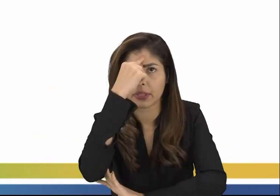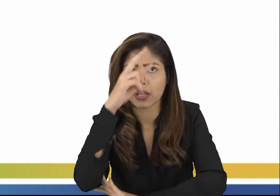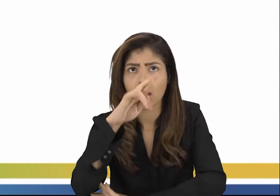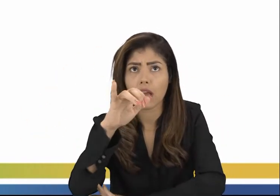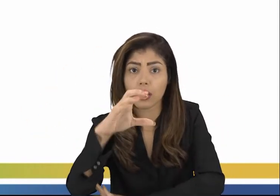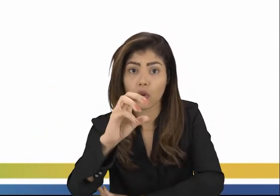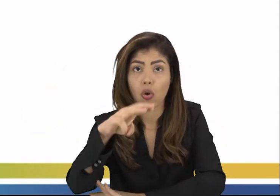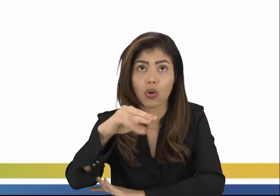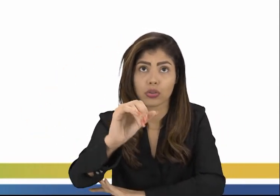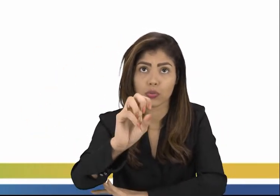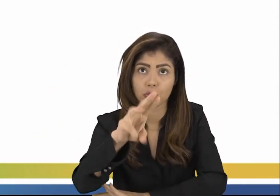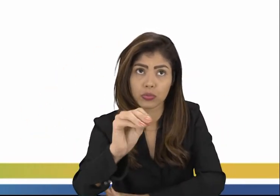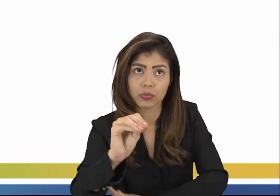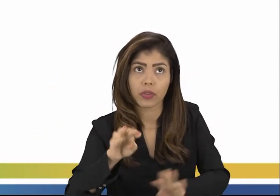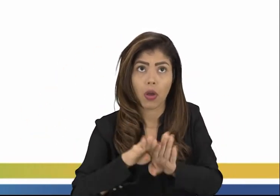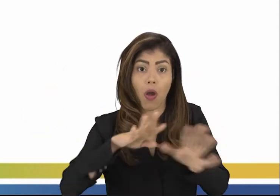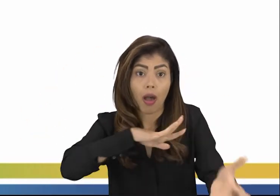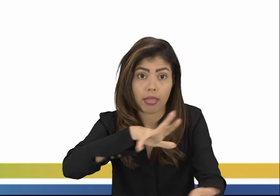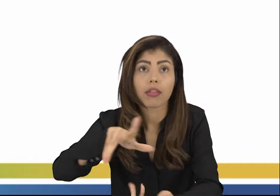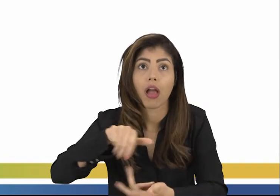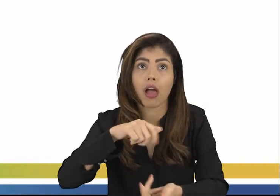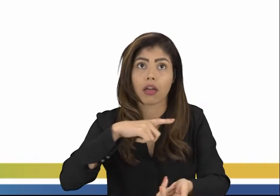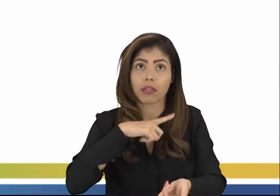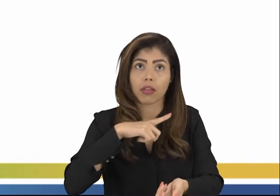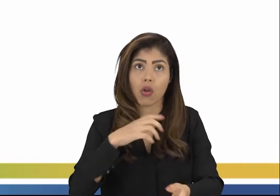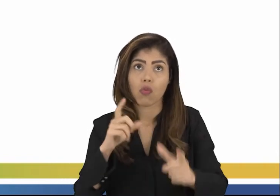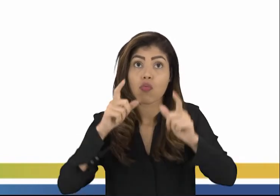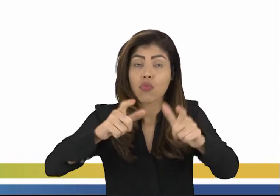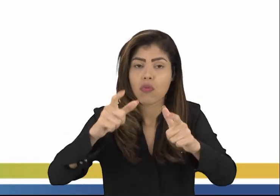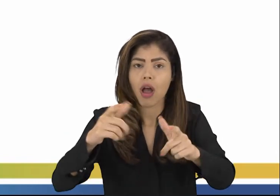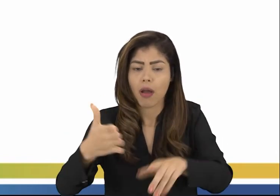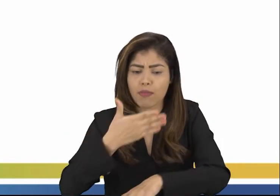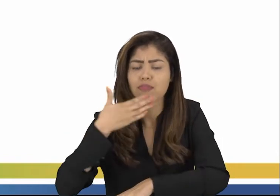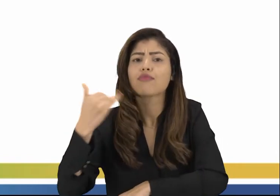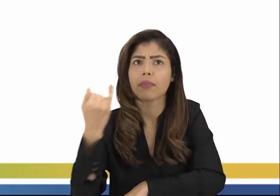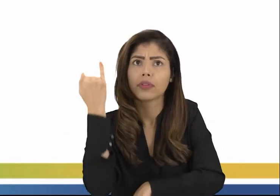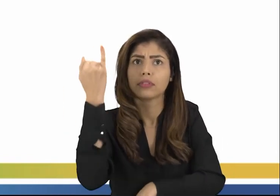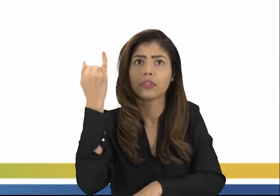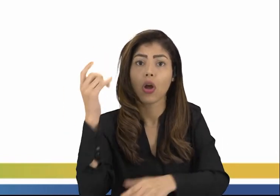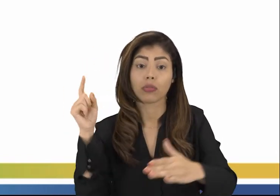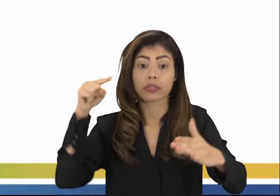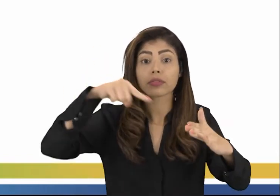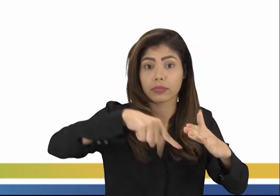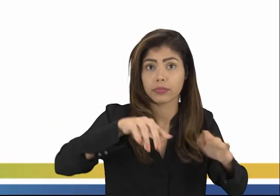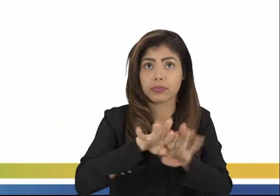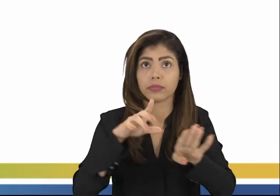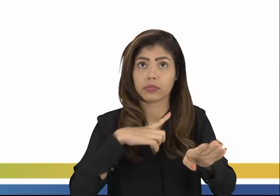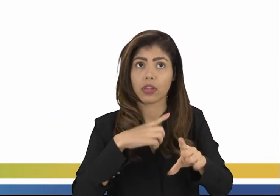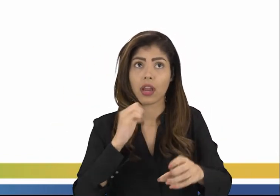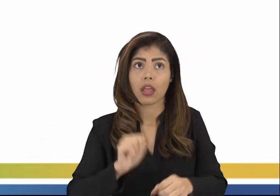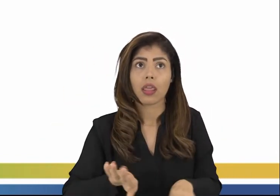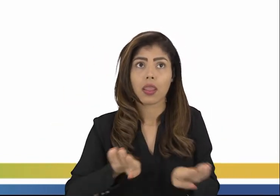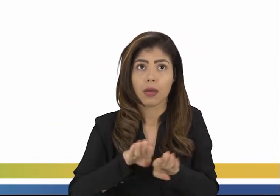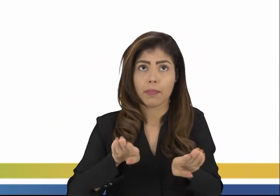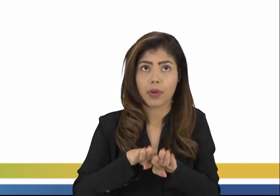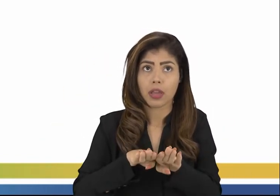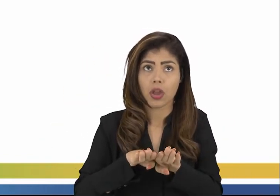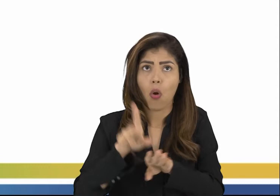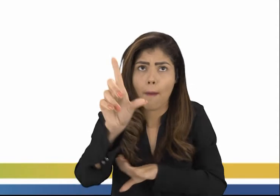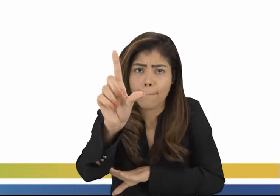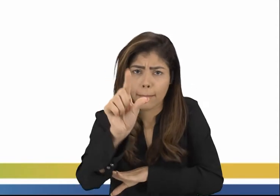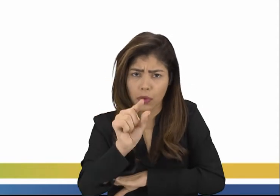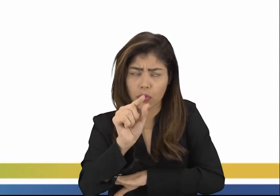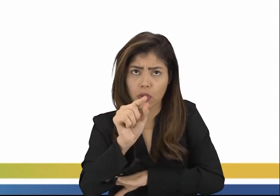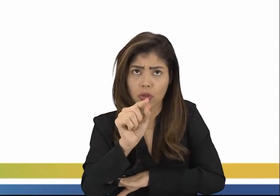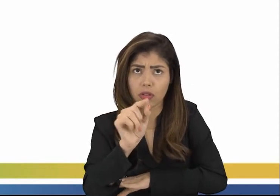o cosmos, no qual a Terra tinha um lugar privilegiado, o centro, embora fosse também o menor